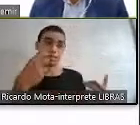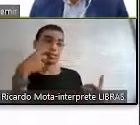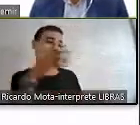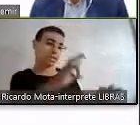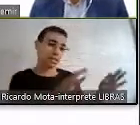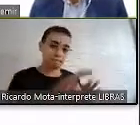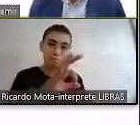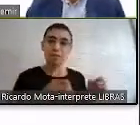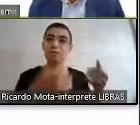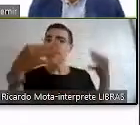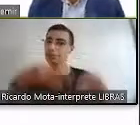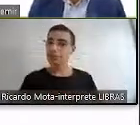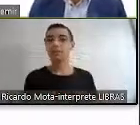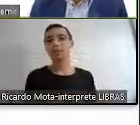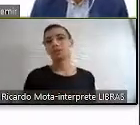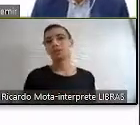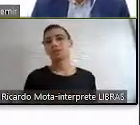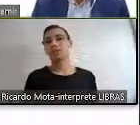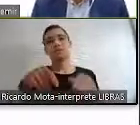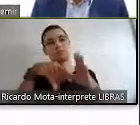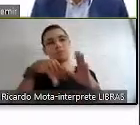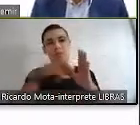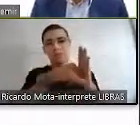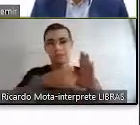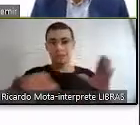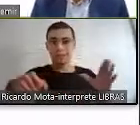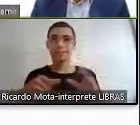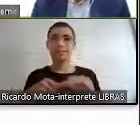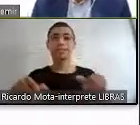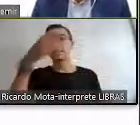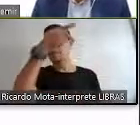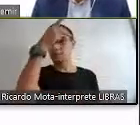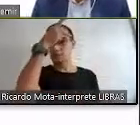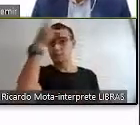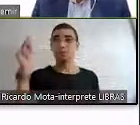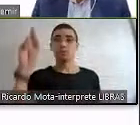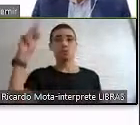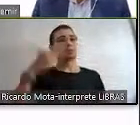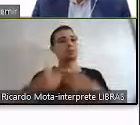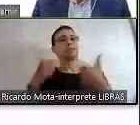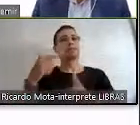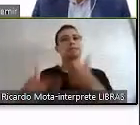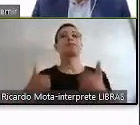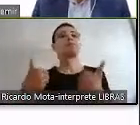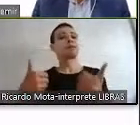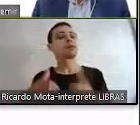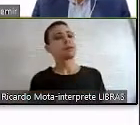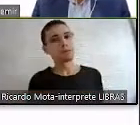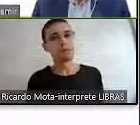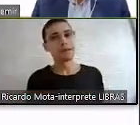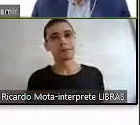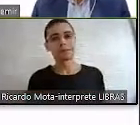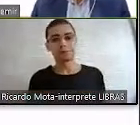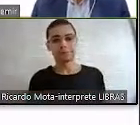e instalações por profissionais técnicos habilitados para desenvolver essa atividade.